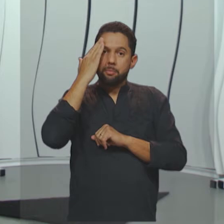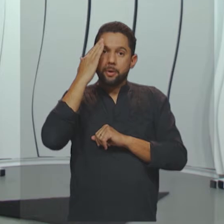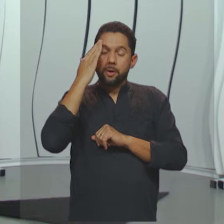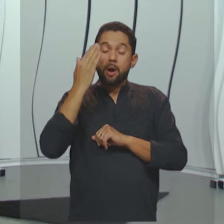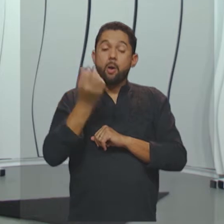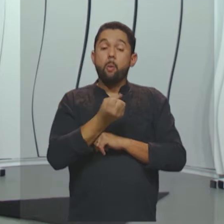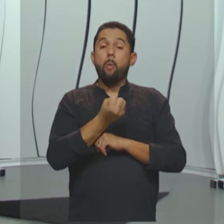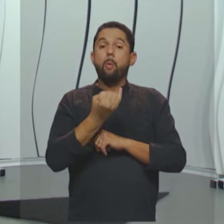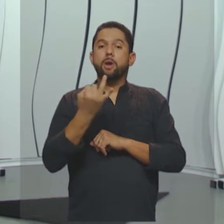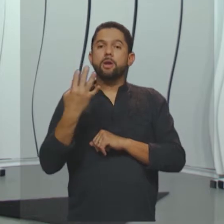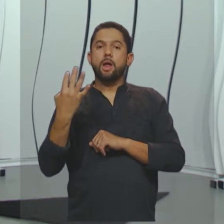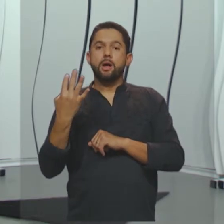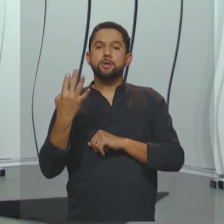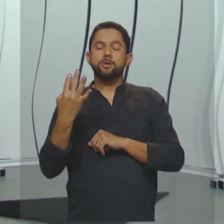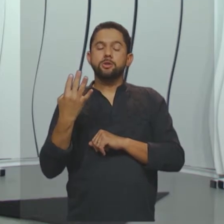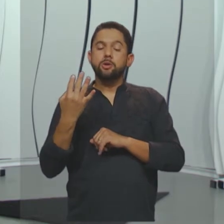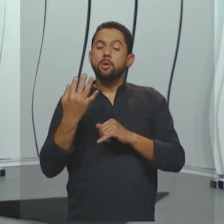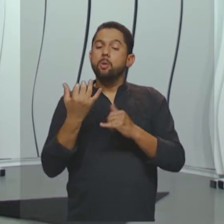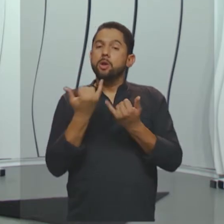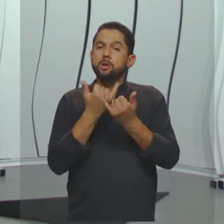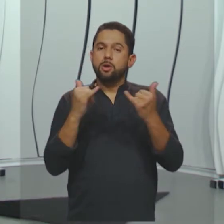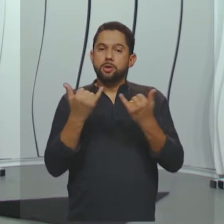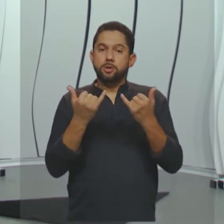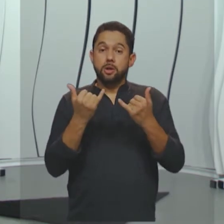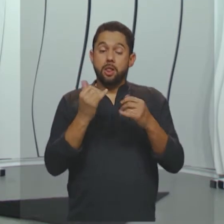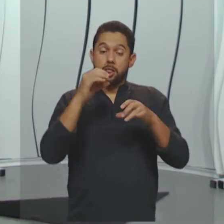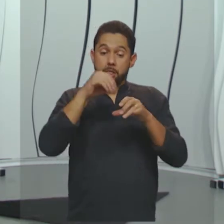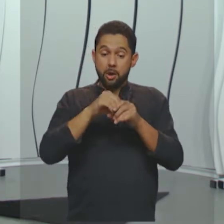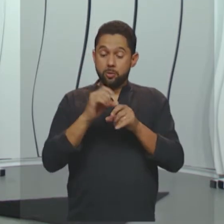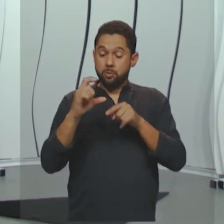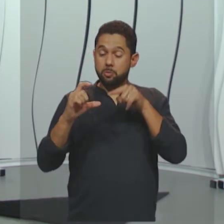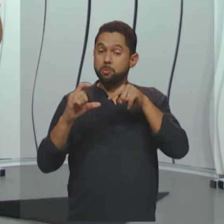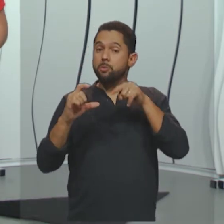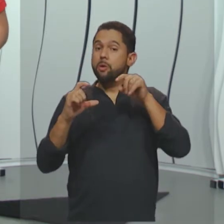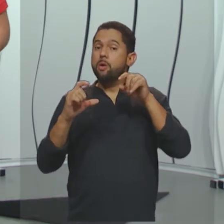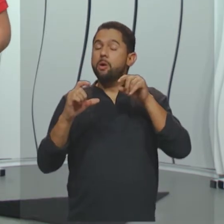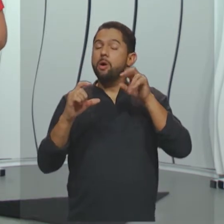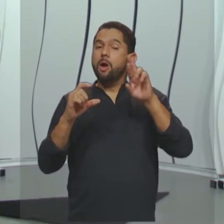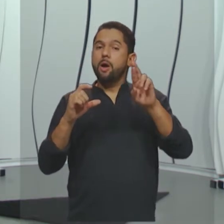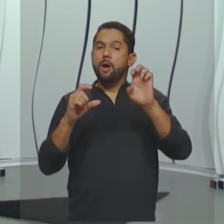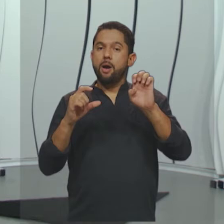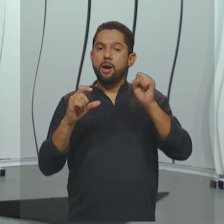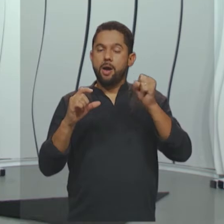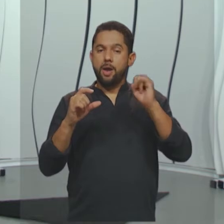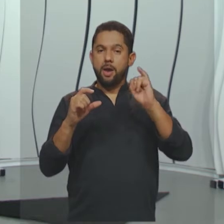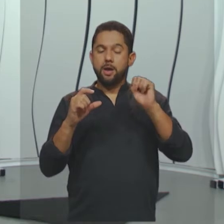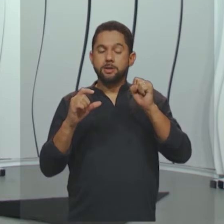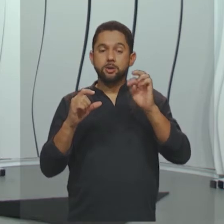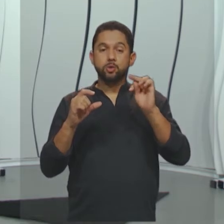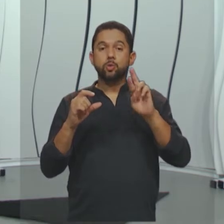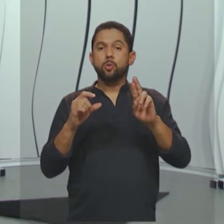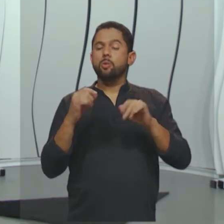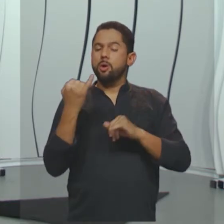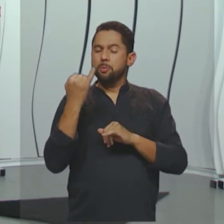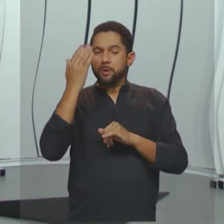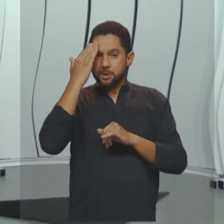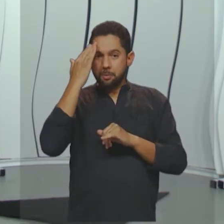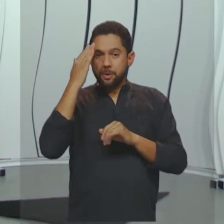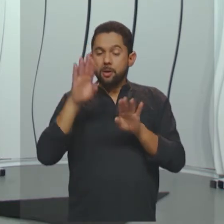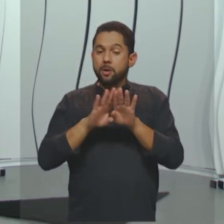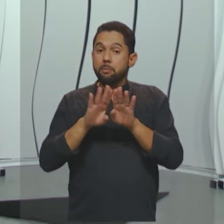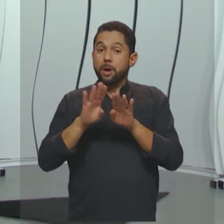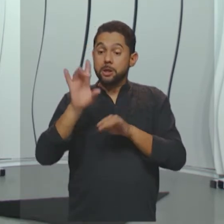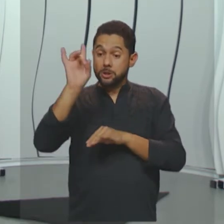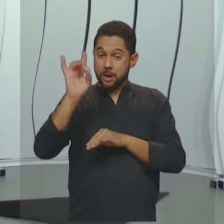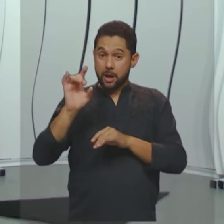da corrente elétrica que passa por um trecho de circuito ou em um resistor, é necessário ligá-lo em série. Bom, e a resistência